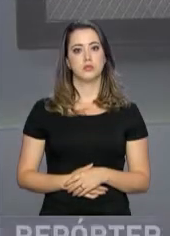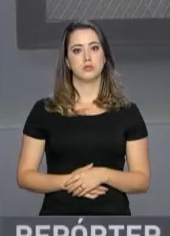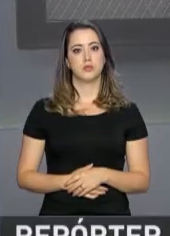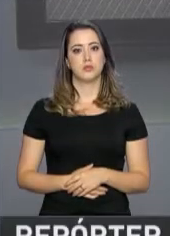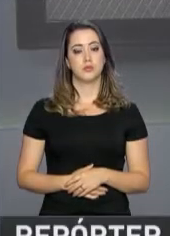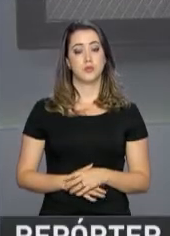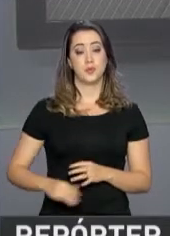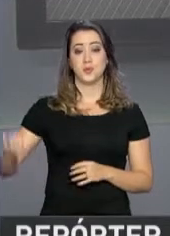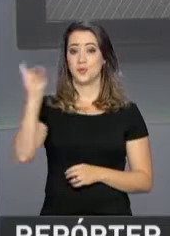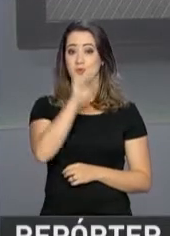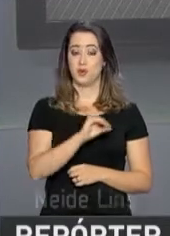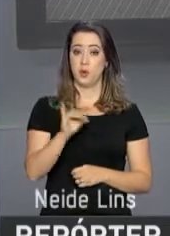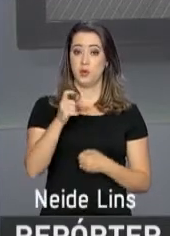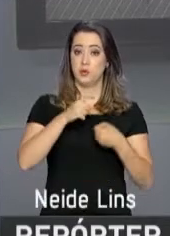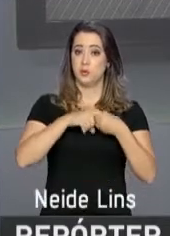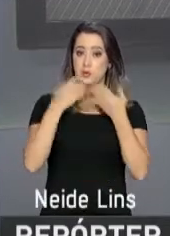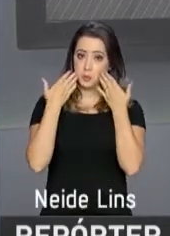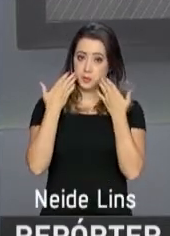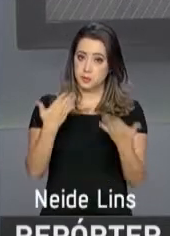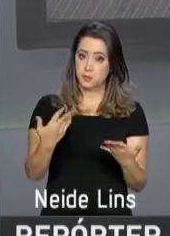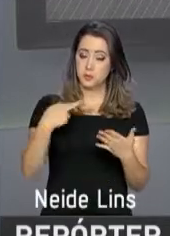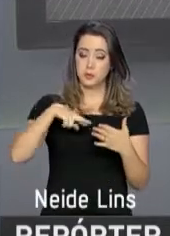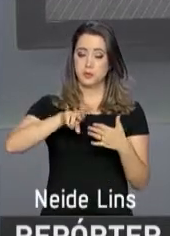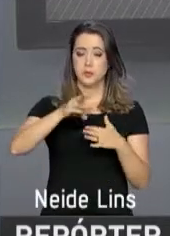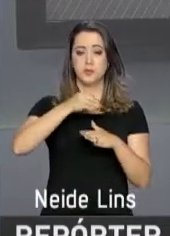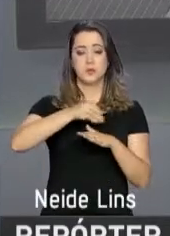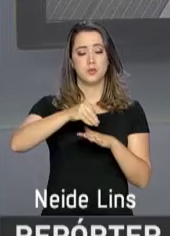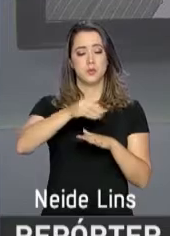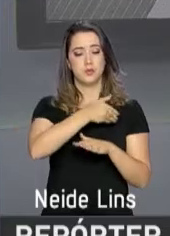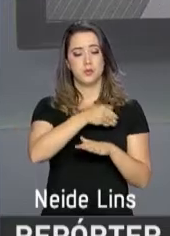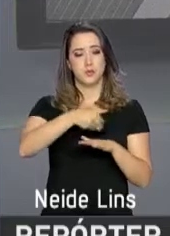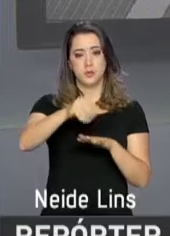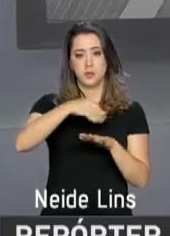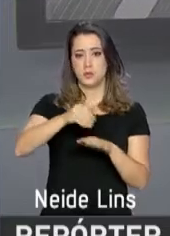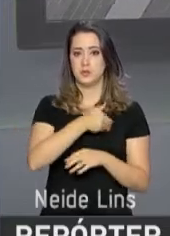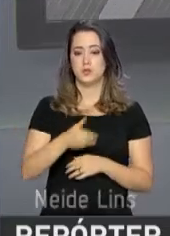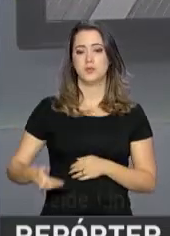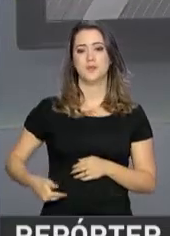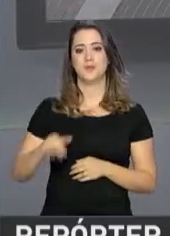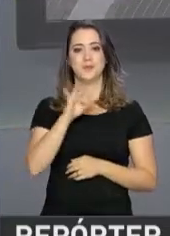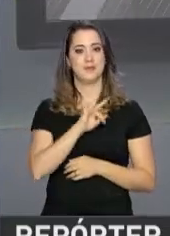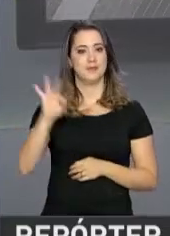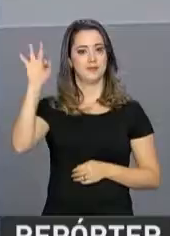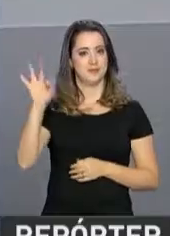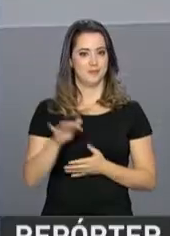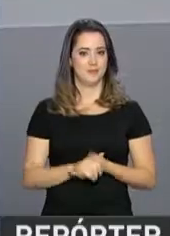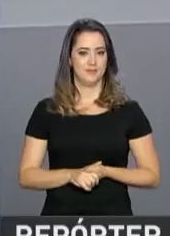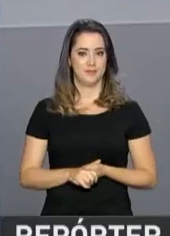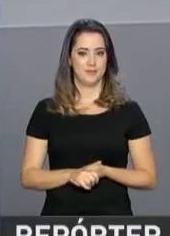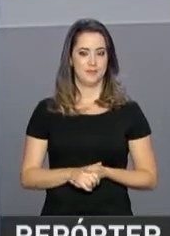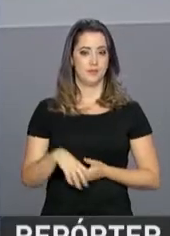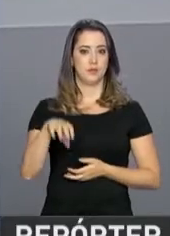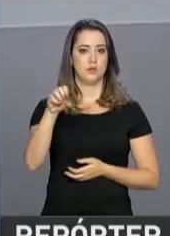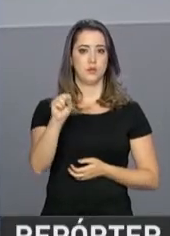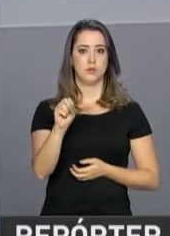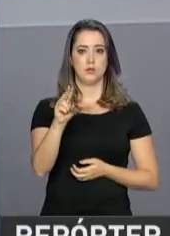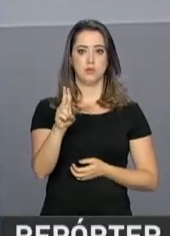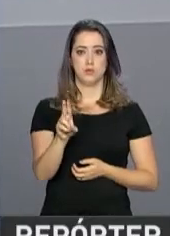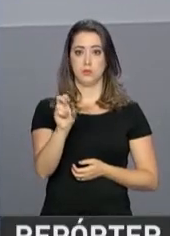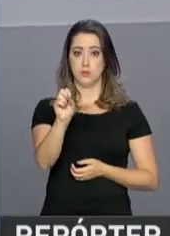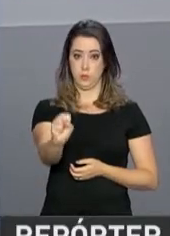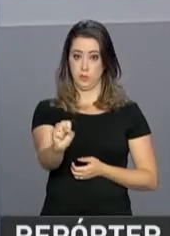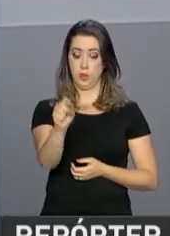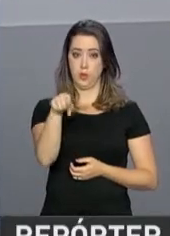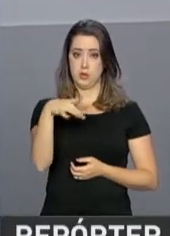olá estamos de volta com as notícias do governo federal aqui no repórter nbr o sistema único de saúde